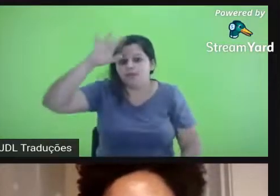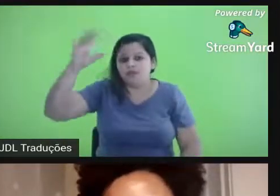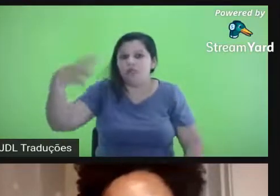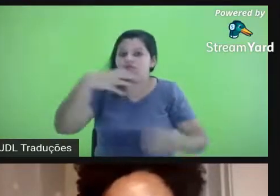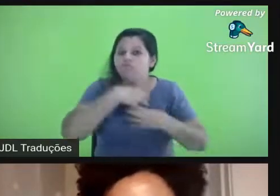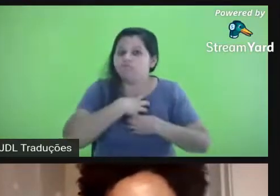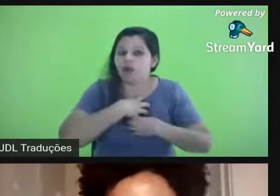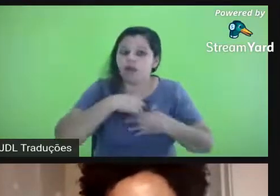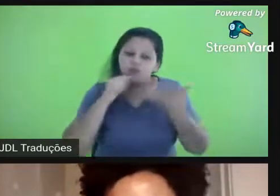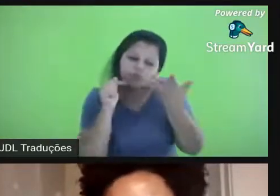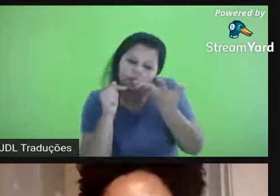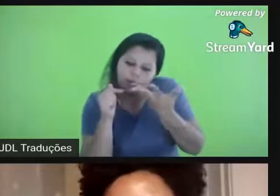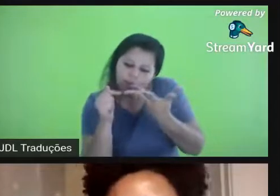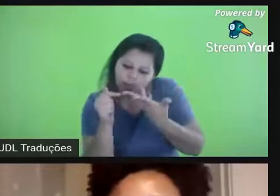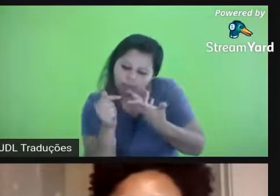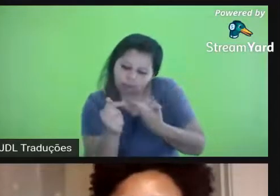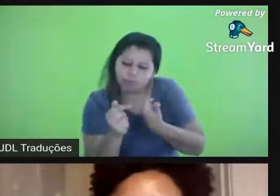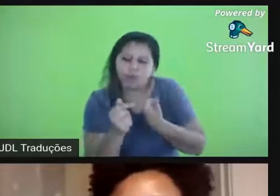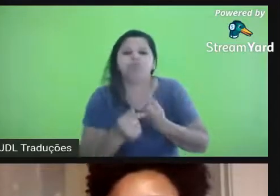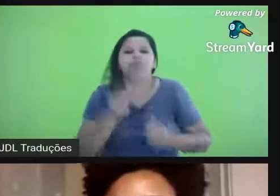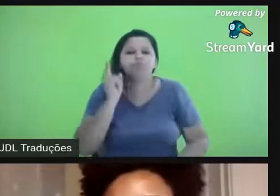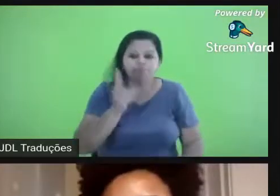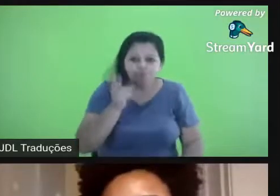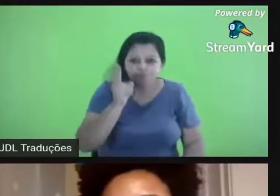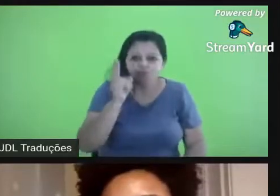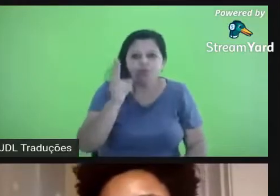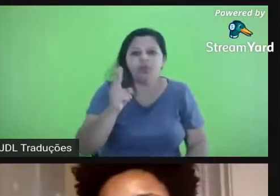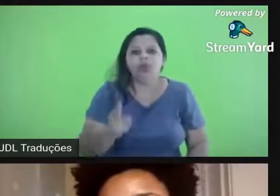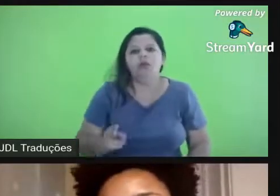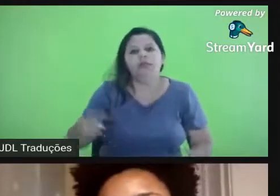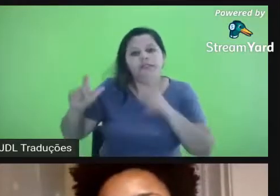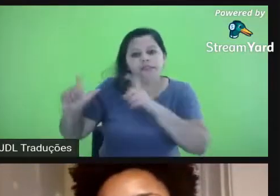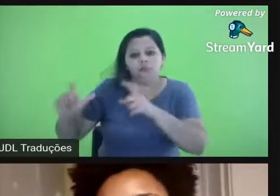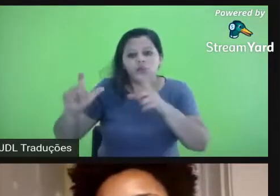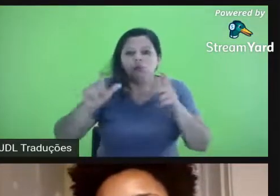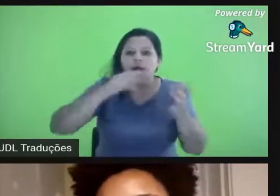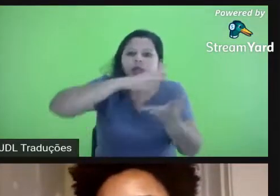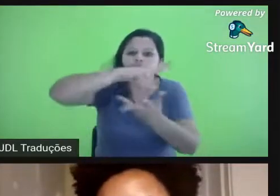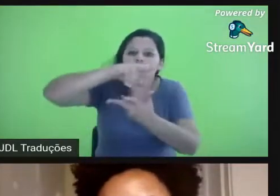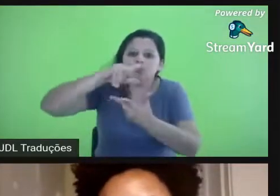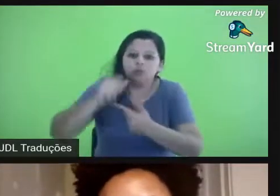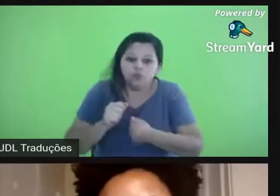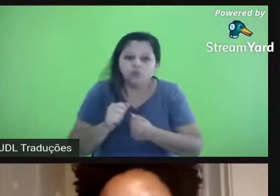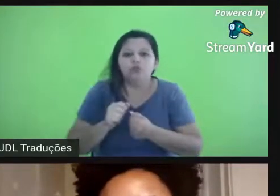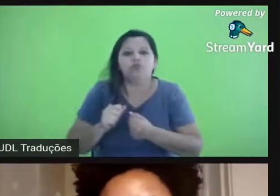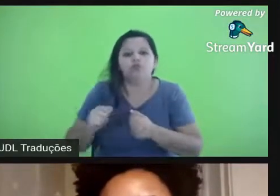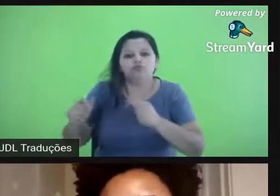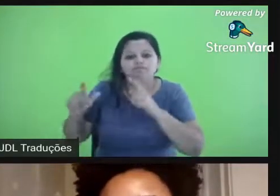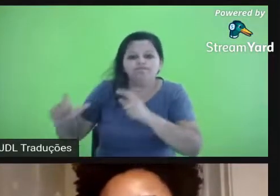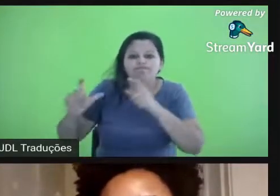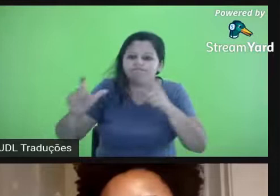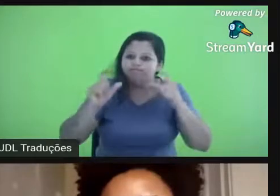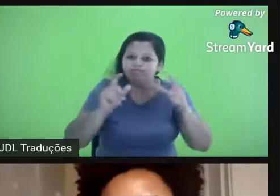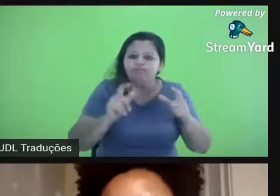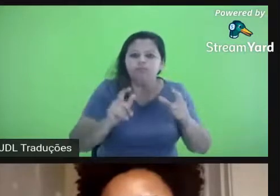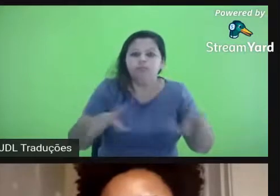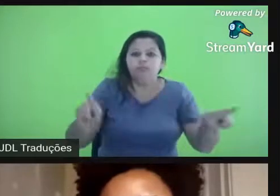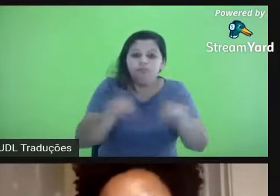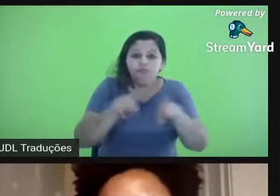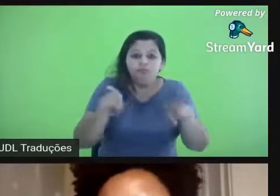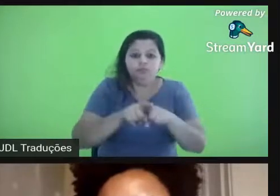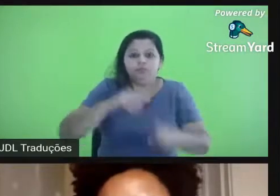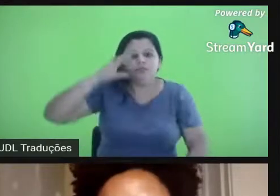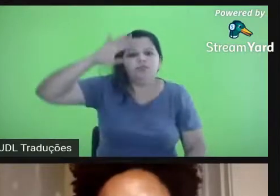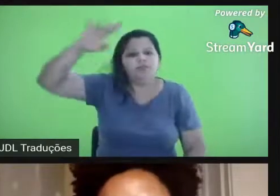vêm desse lugar do fim do mundo, desses gatilhos, mas também de imaginar o infinito, né? De